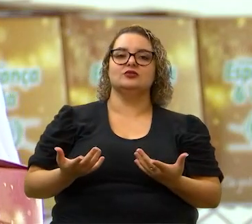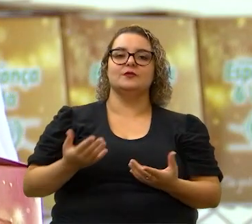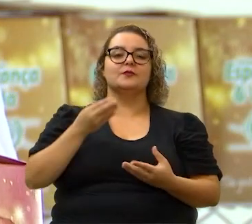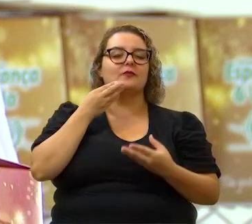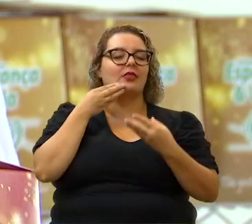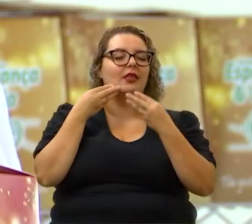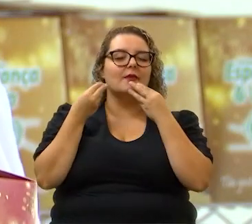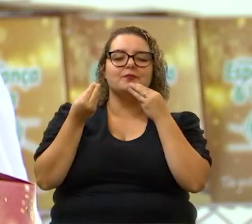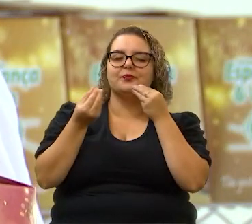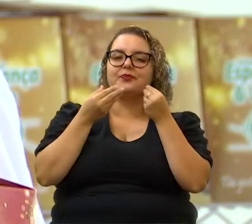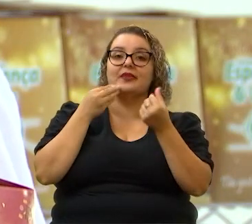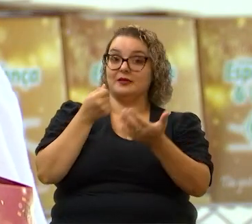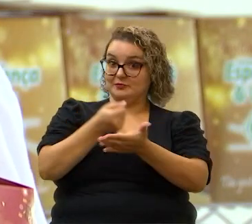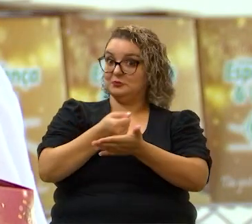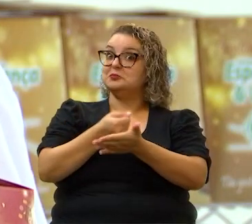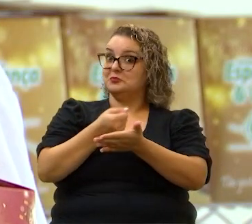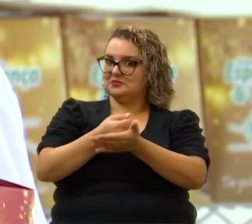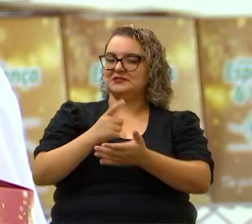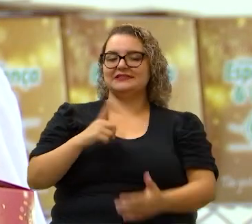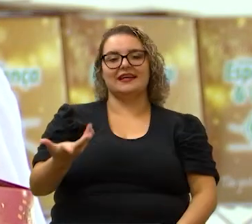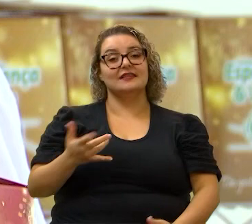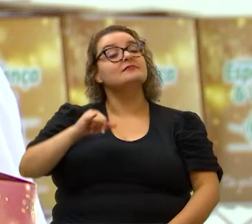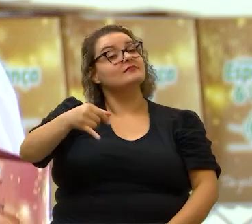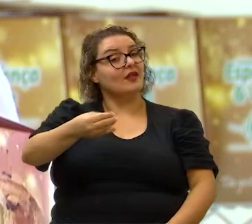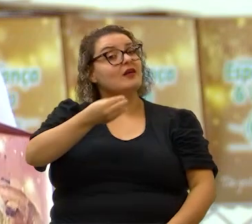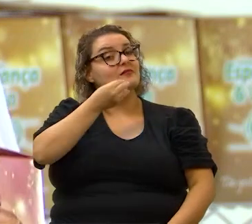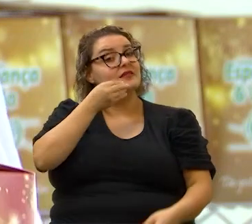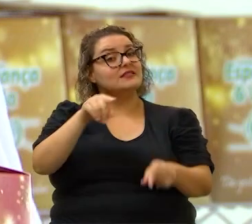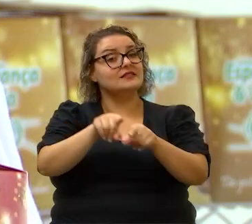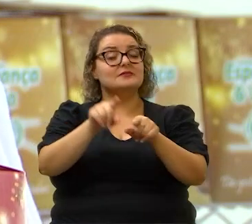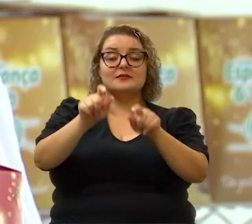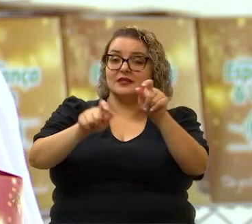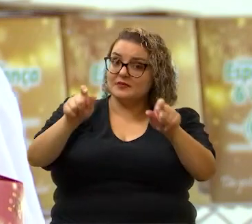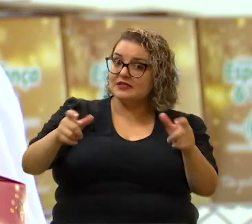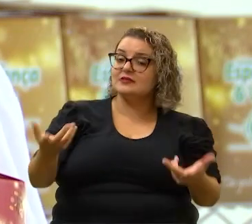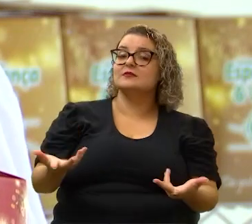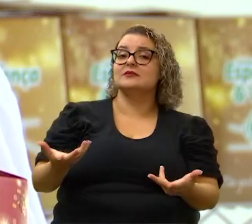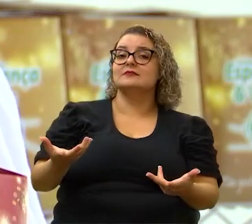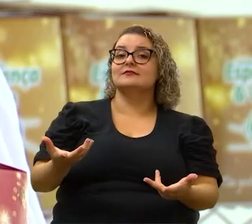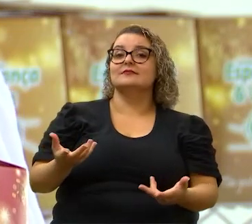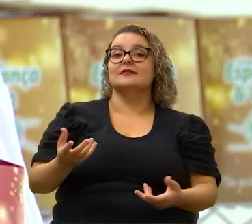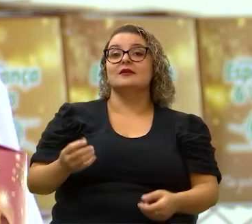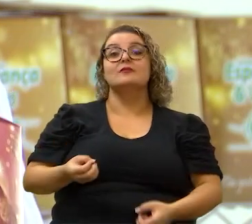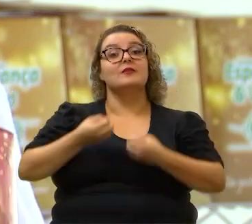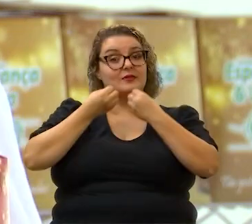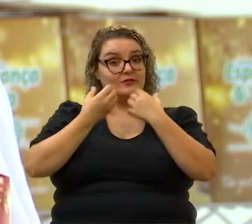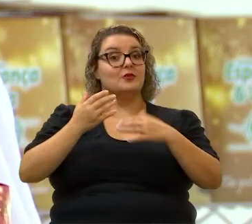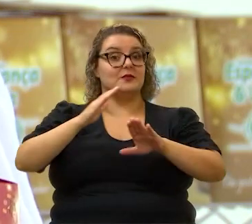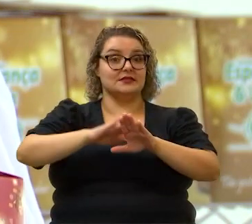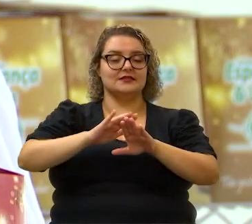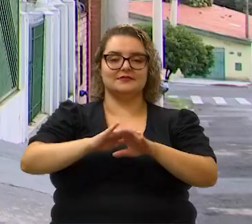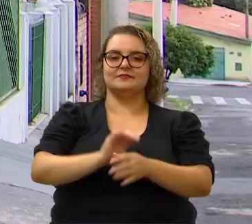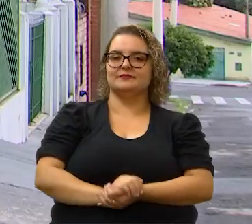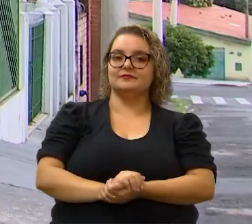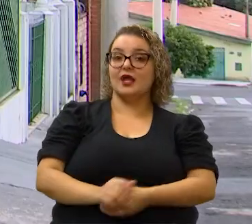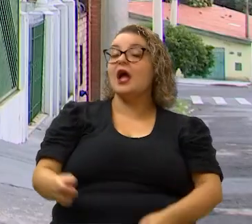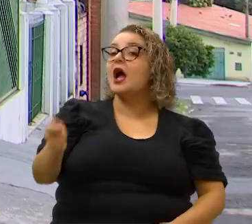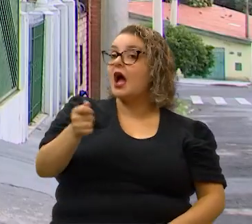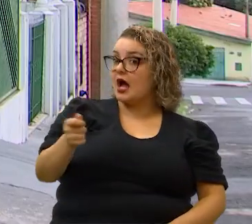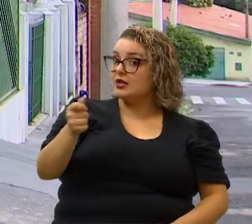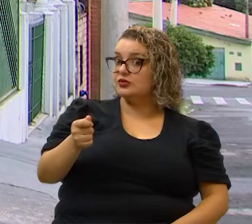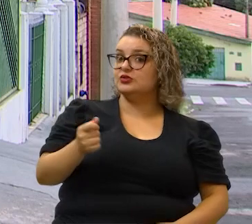aos Paladares mais exigentes e uma oportunidade né pras pessoas realizar uma boa ação a